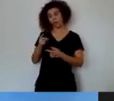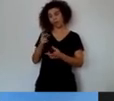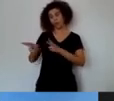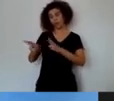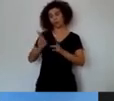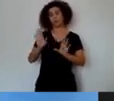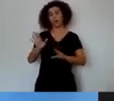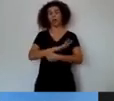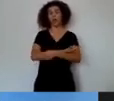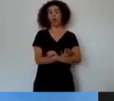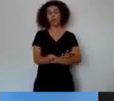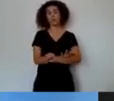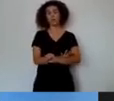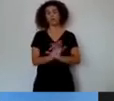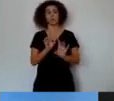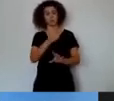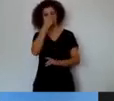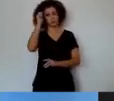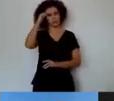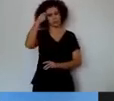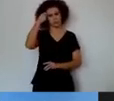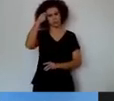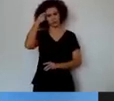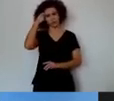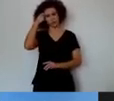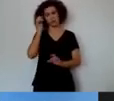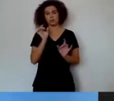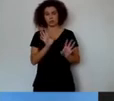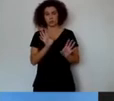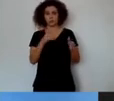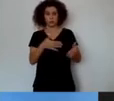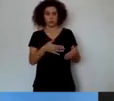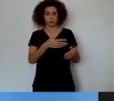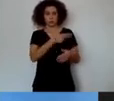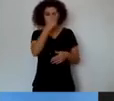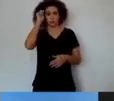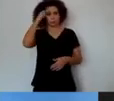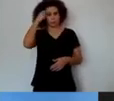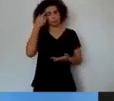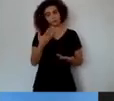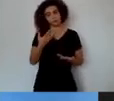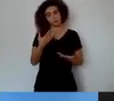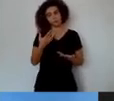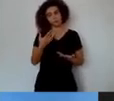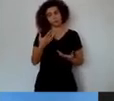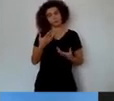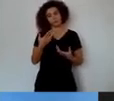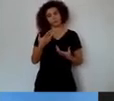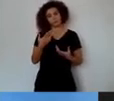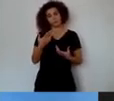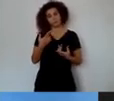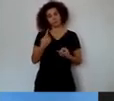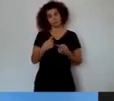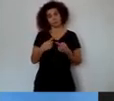racismo atravessa só as pessoas negras, é uma questão só de pessoas negras ou indígenas e tal. Existe essa construção racista para manter, inclusive, os privilégios.